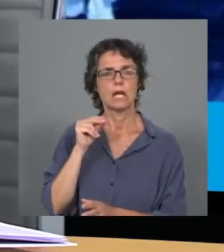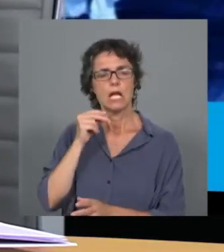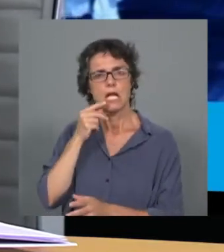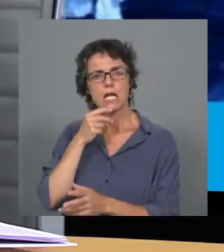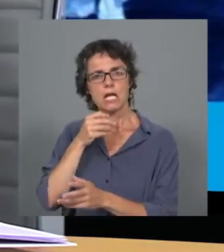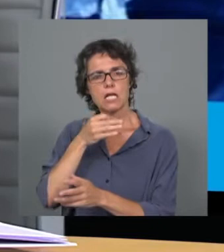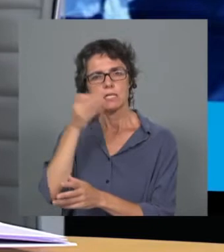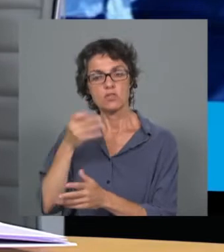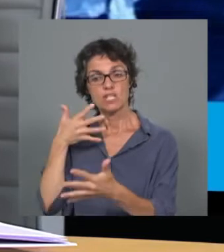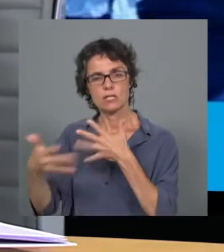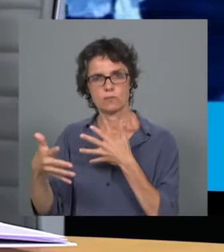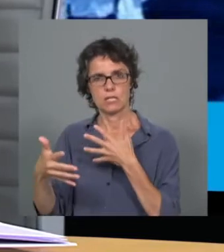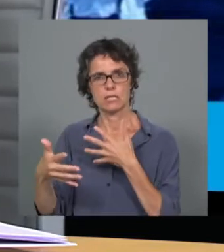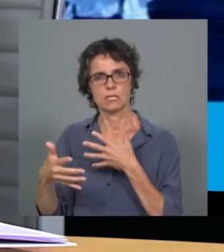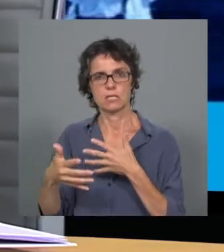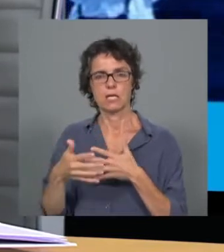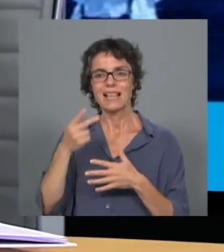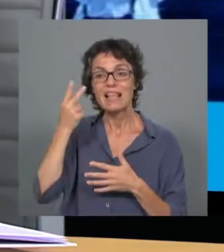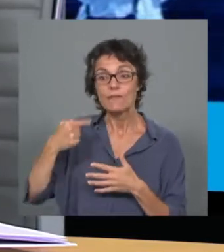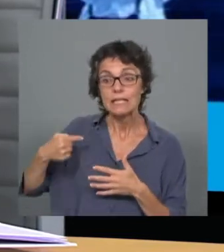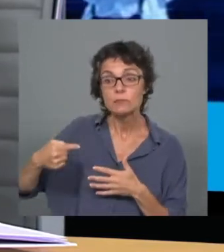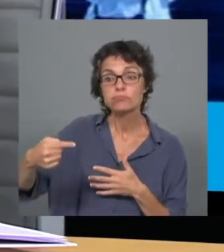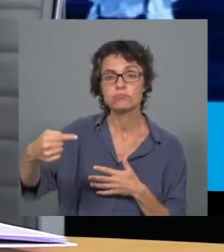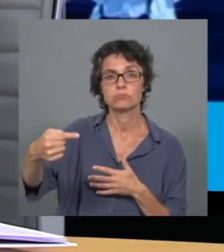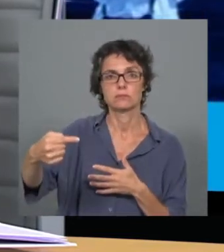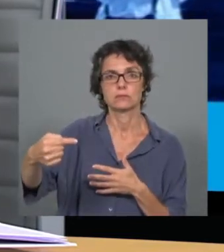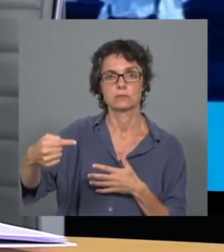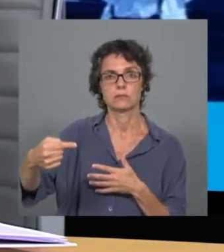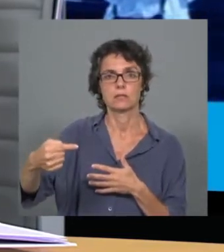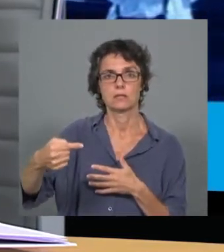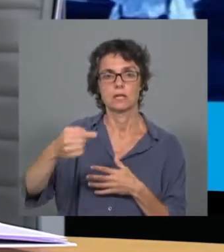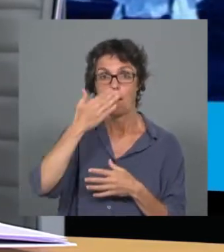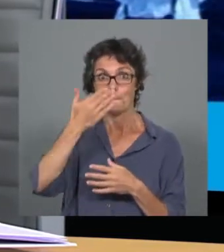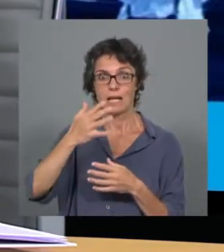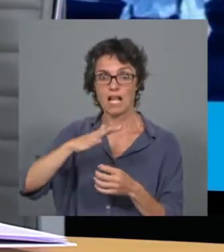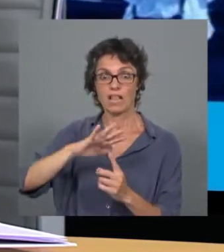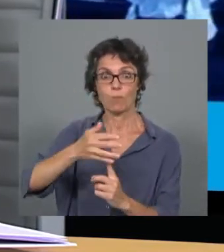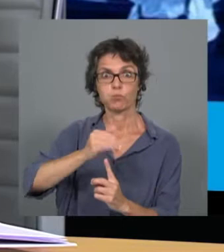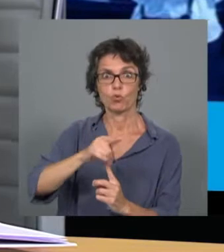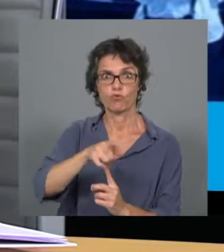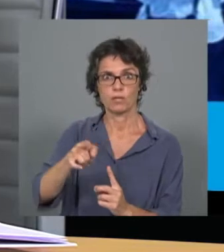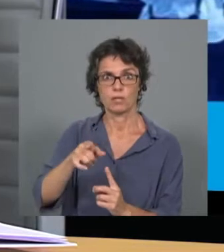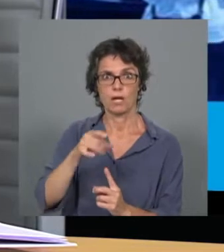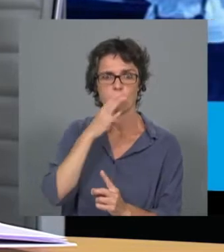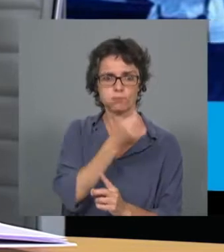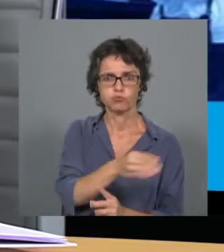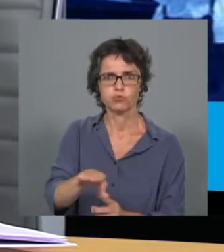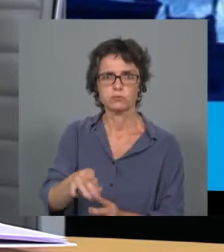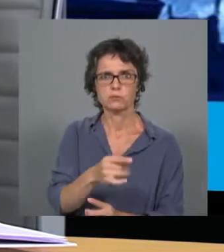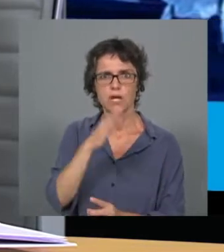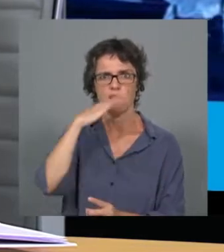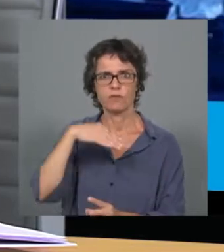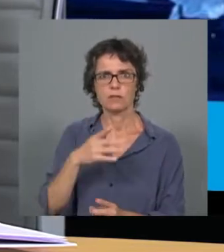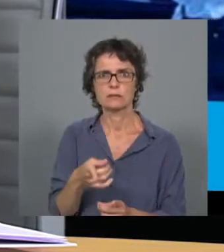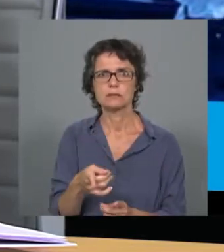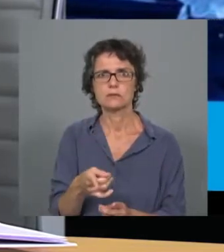sociedade em relação a um flagelo como é a questão do abuso de menores, nós podíamos realmente dar passos de